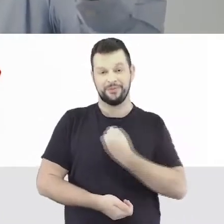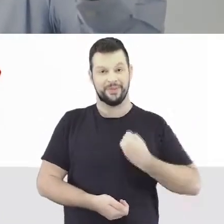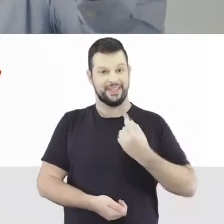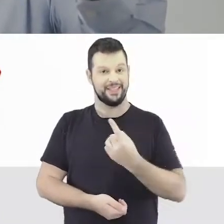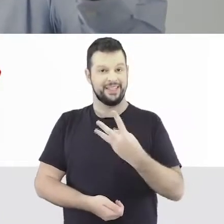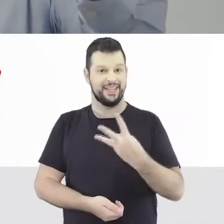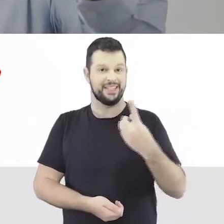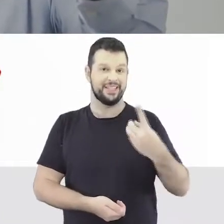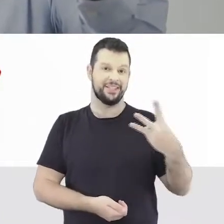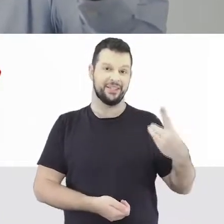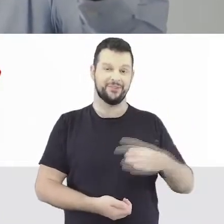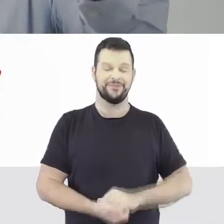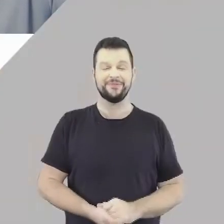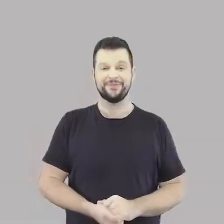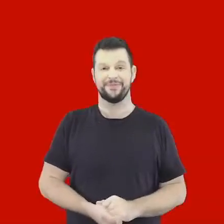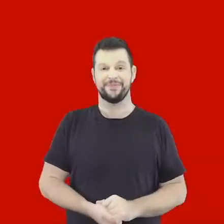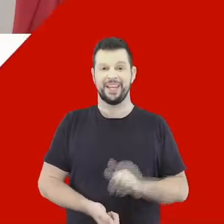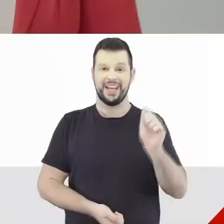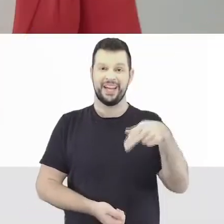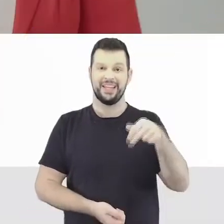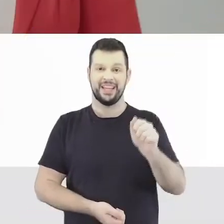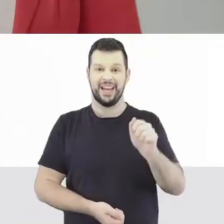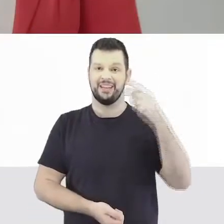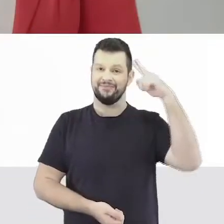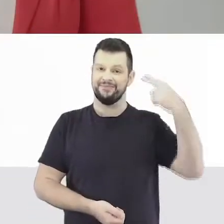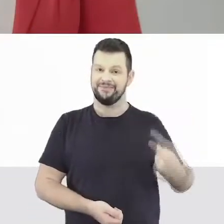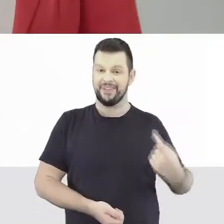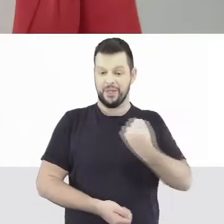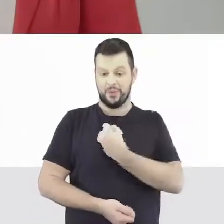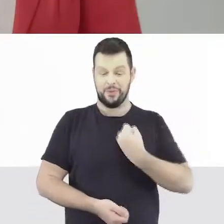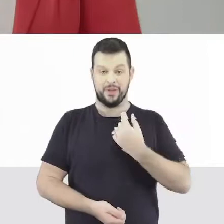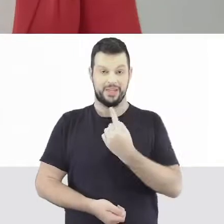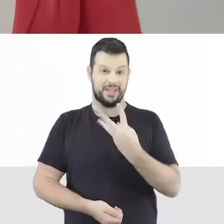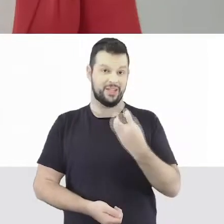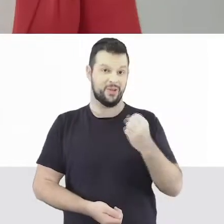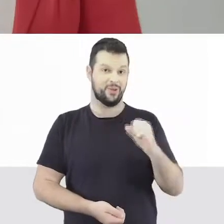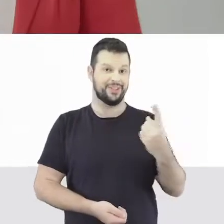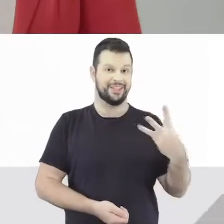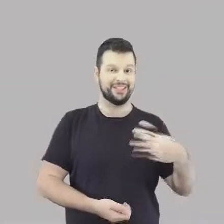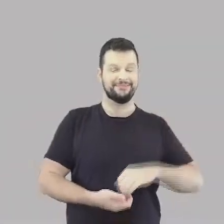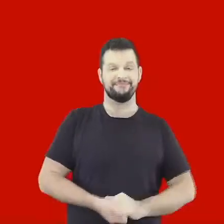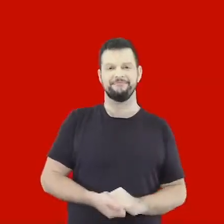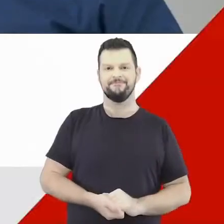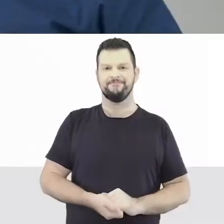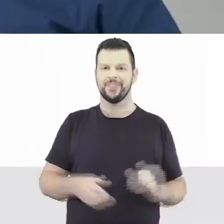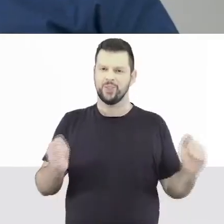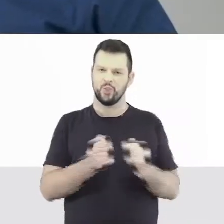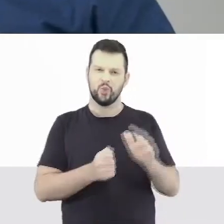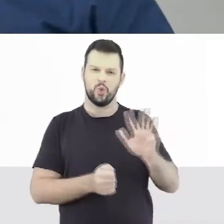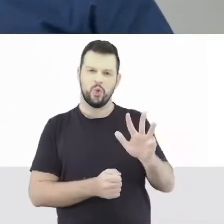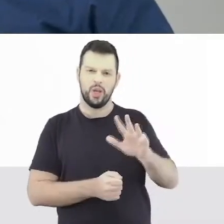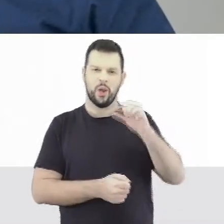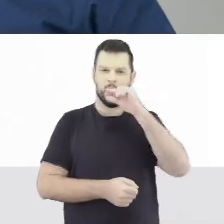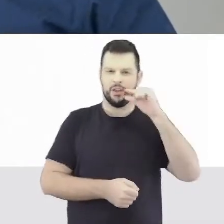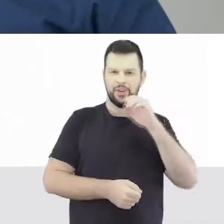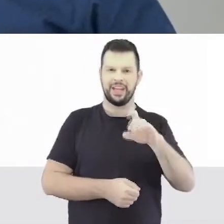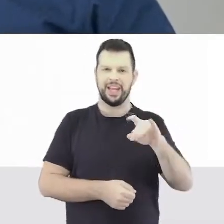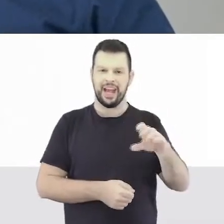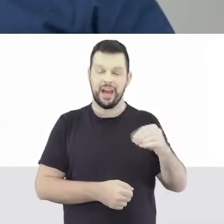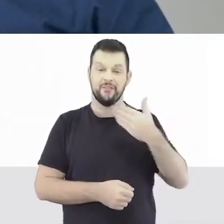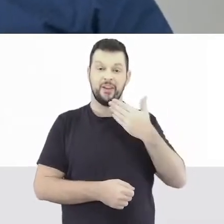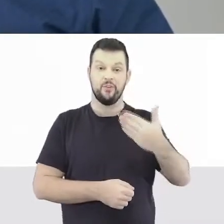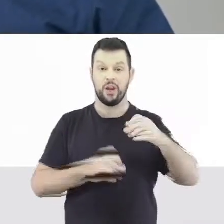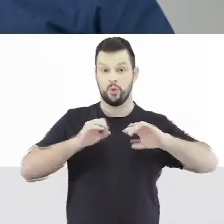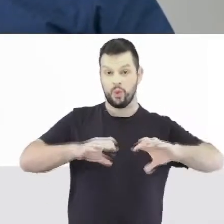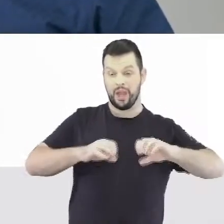Ferronato, 13131. Ana Afonso, 13813. Com Lula Olivia Degar, pela